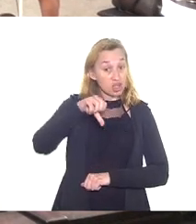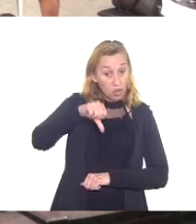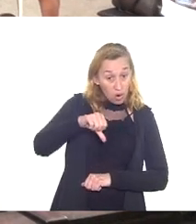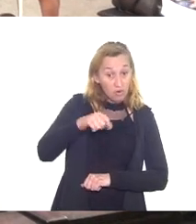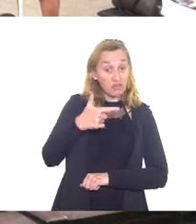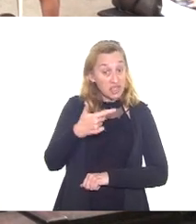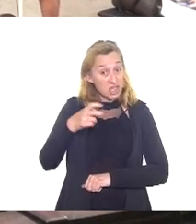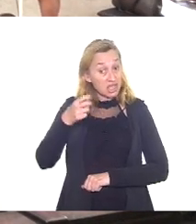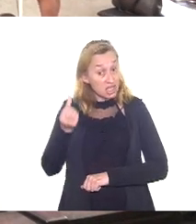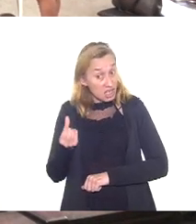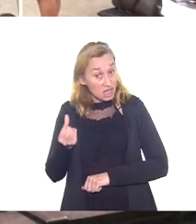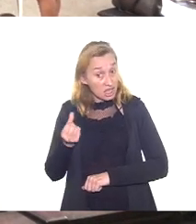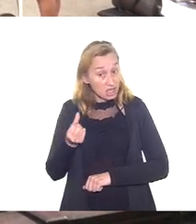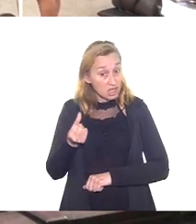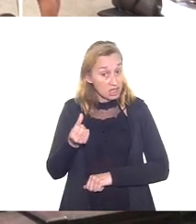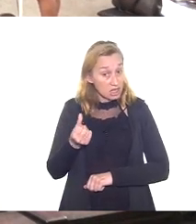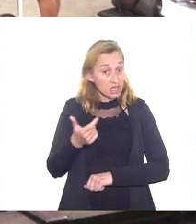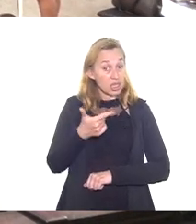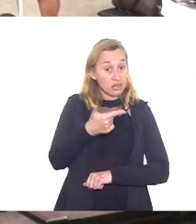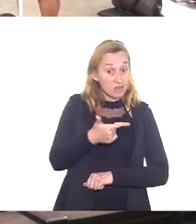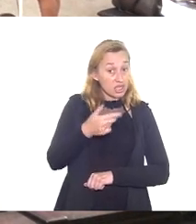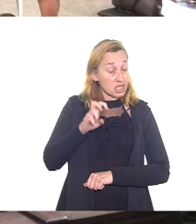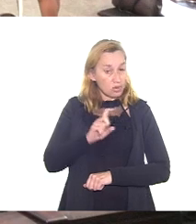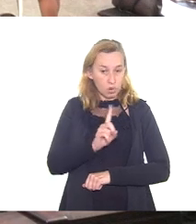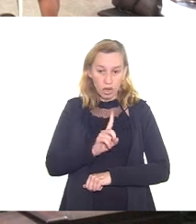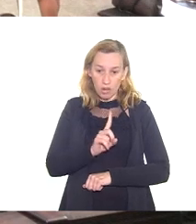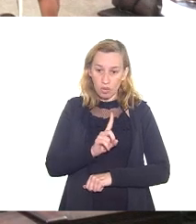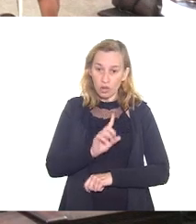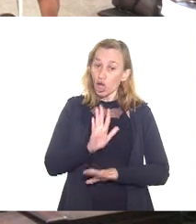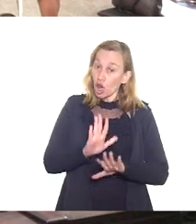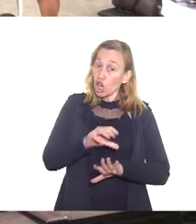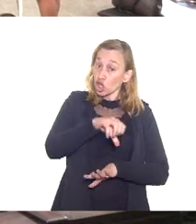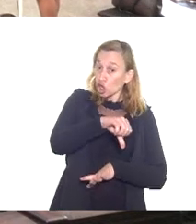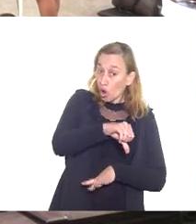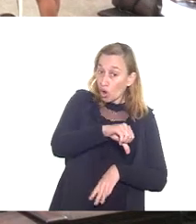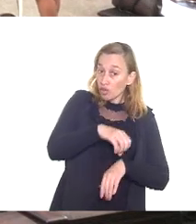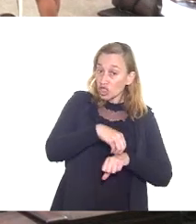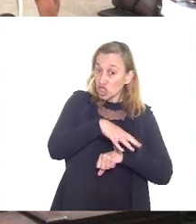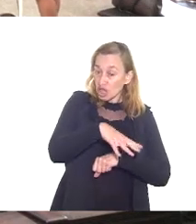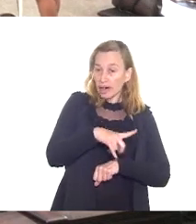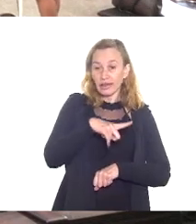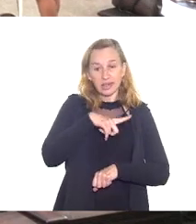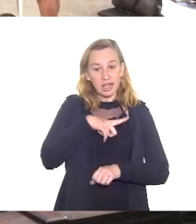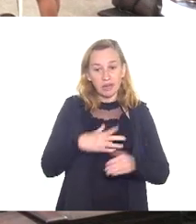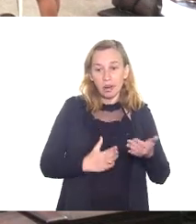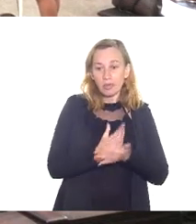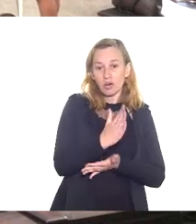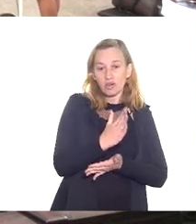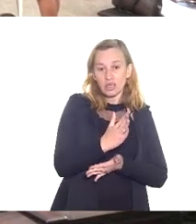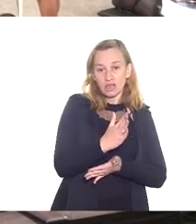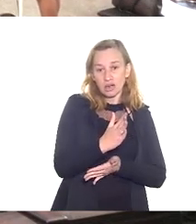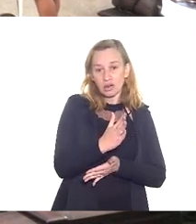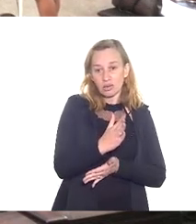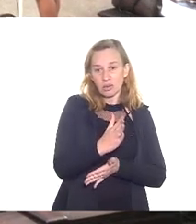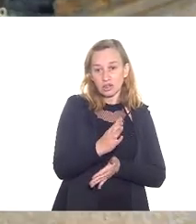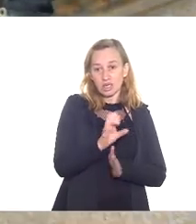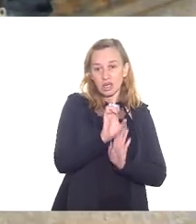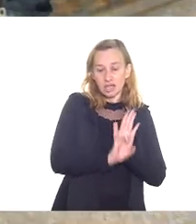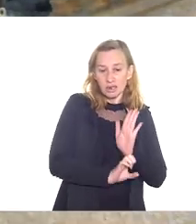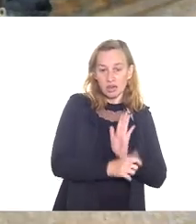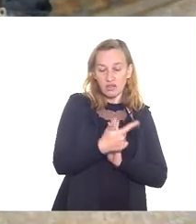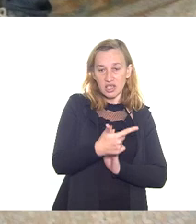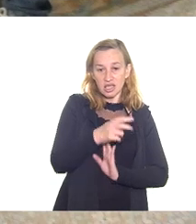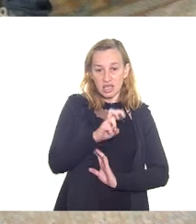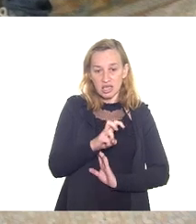não. Não. 9 e 26 tem destaque pela aprovação das emendas aditivas. 25